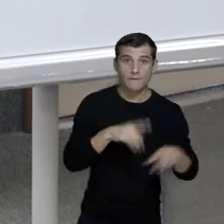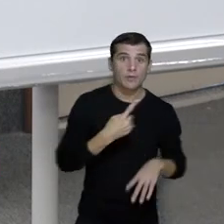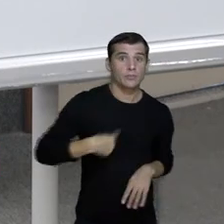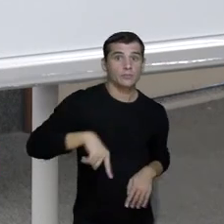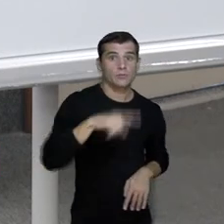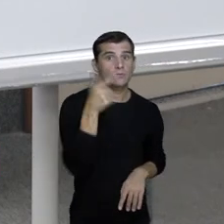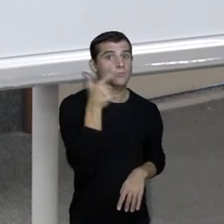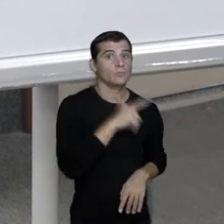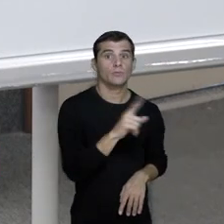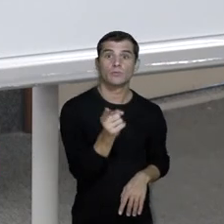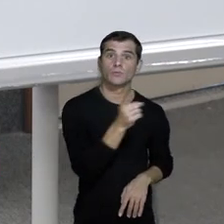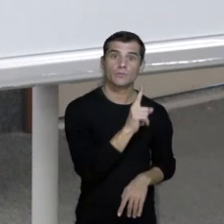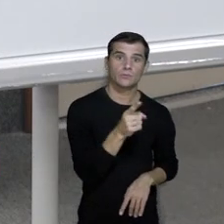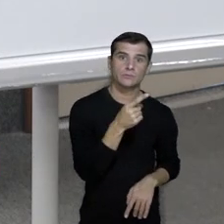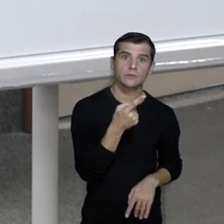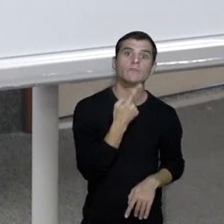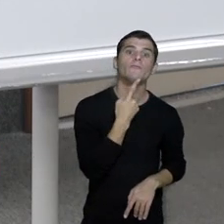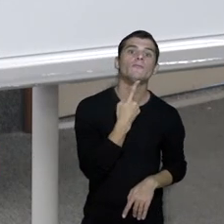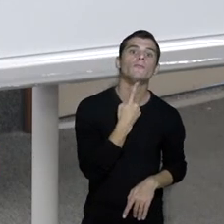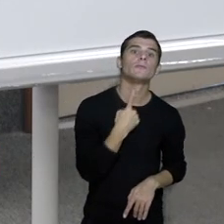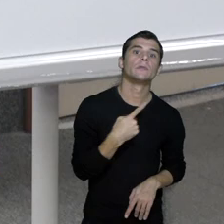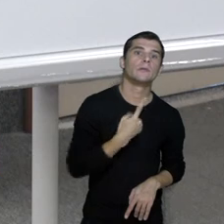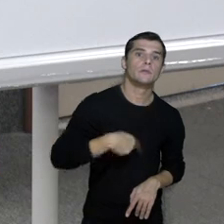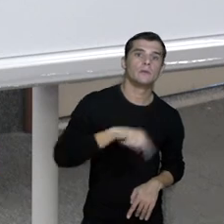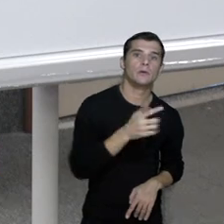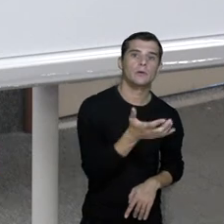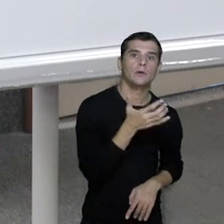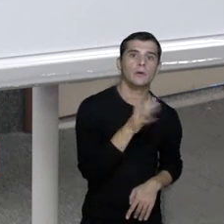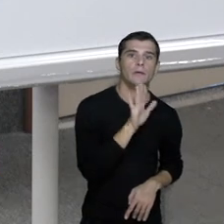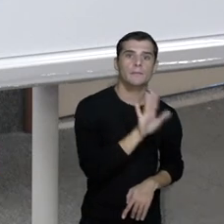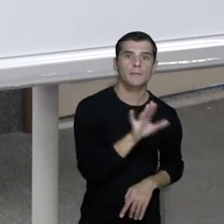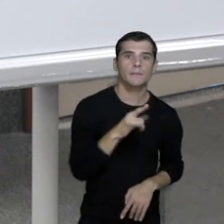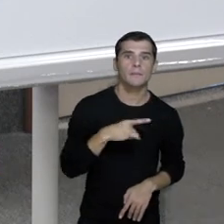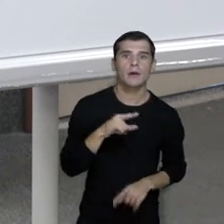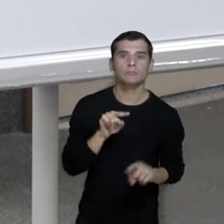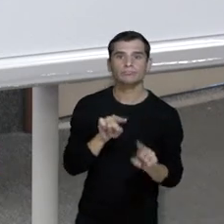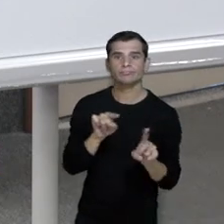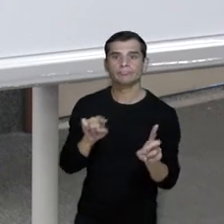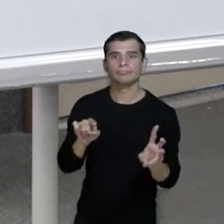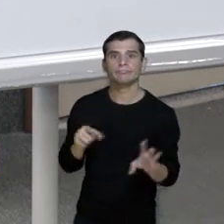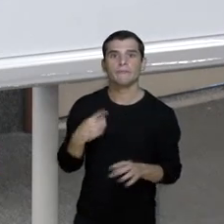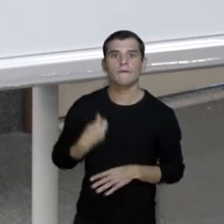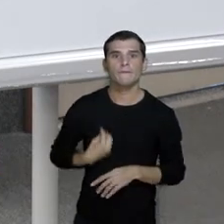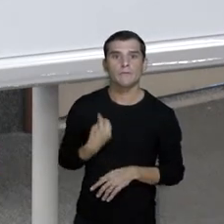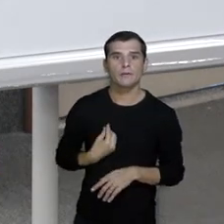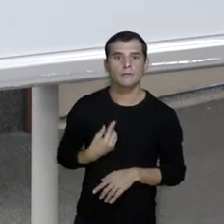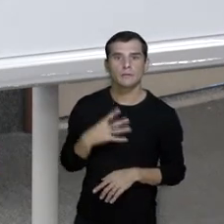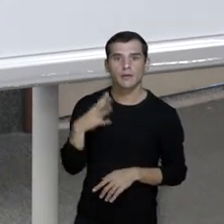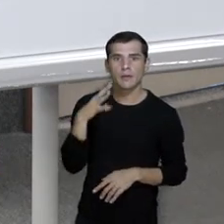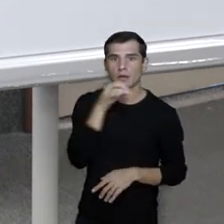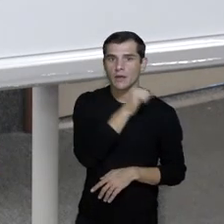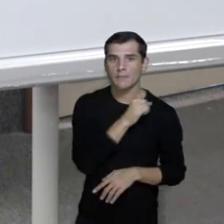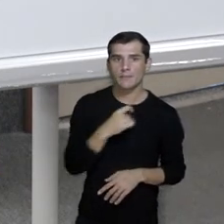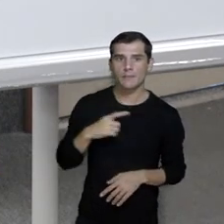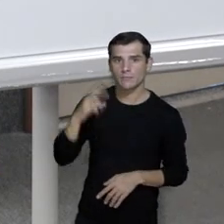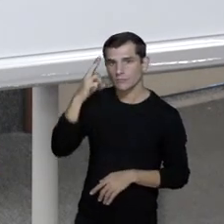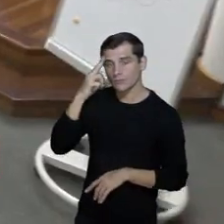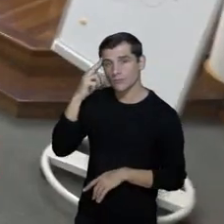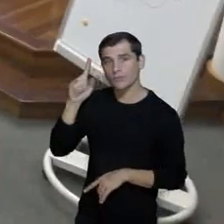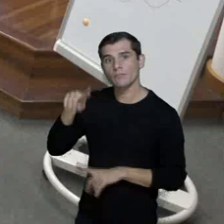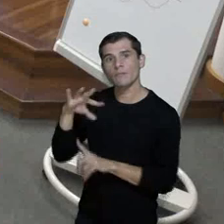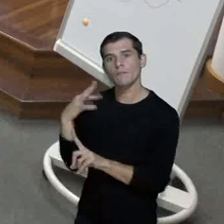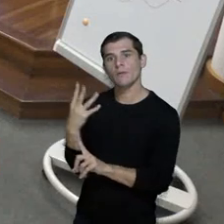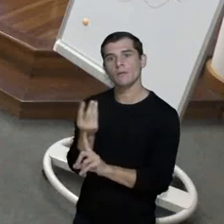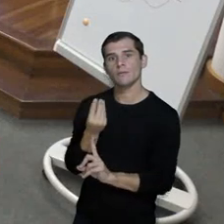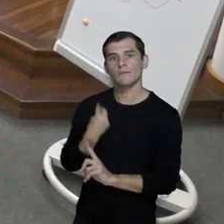fazer aquilo que deseja né mas eu e aí bem rapidinho eu vou querer dizer para vocês que meu sonho era ser artista